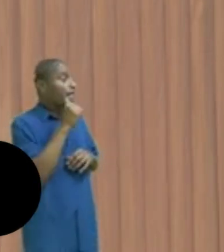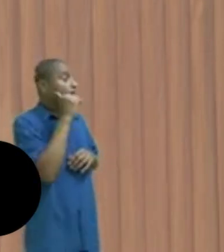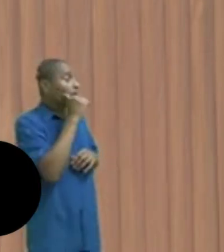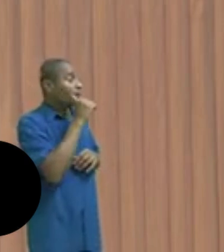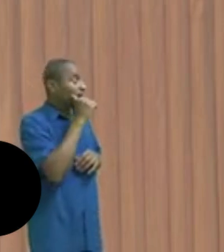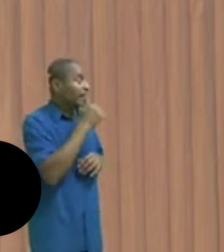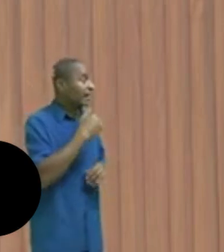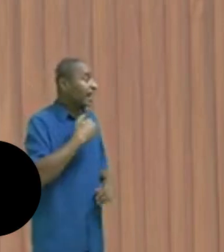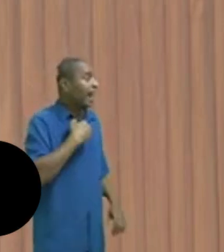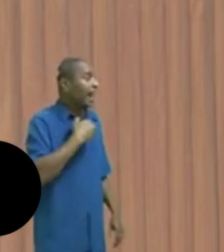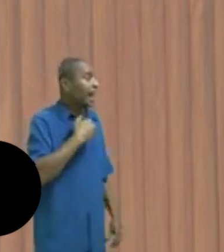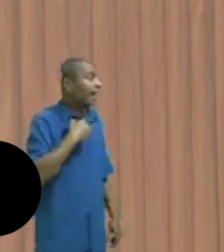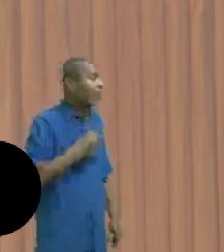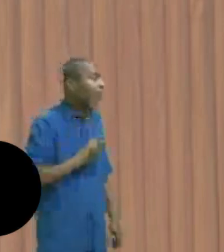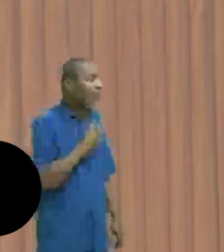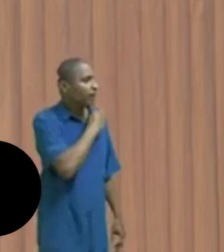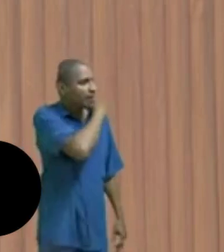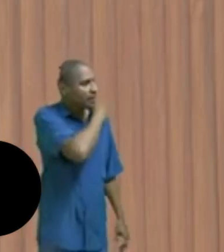ela larga o cântaro.